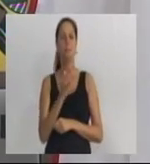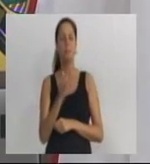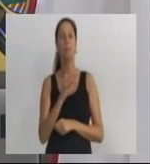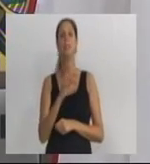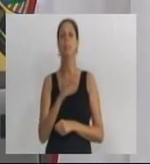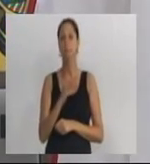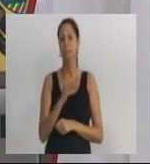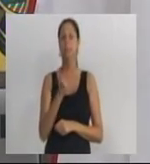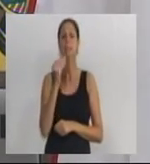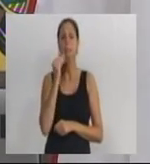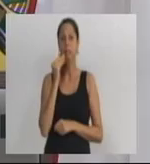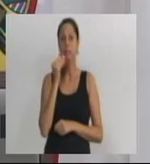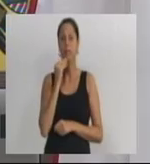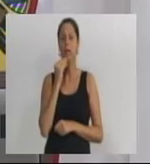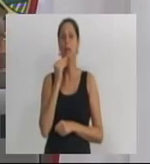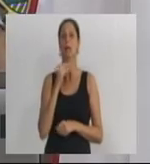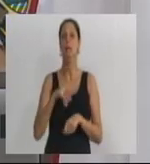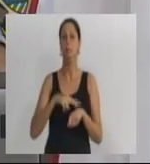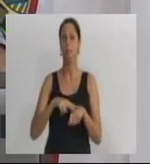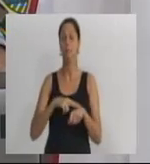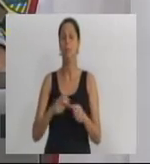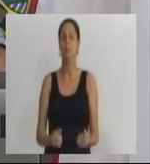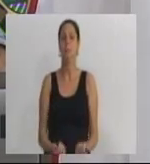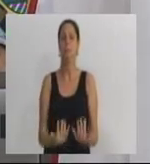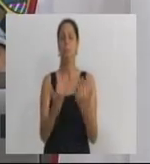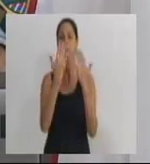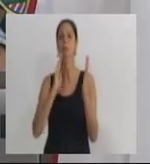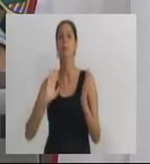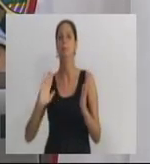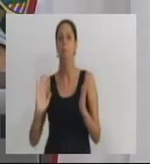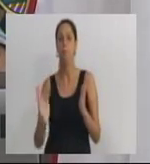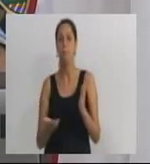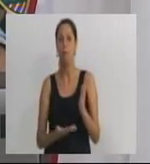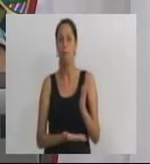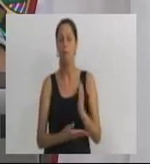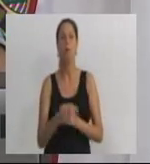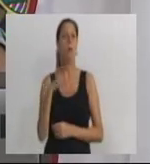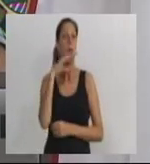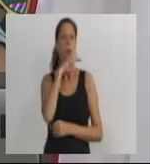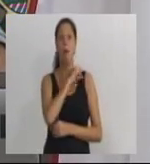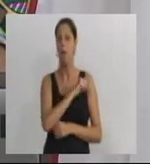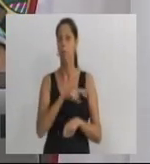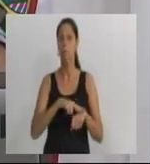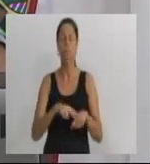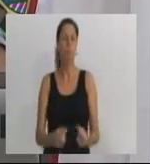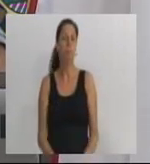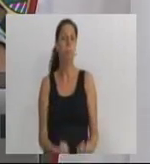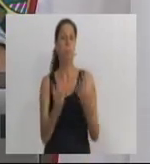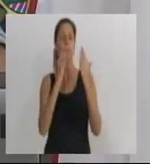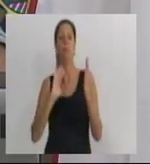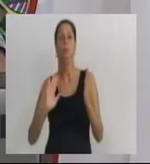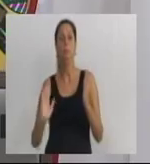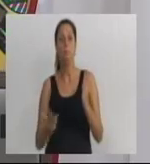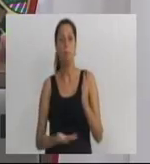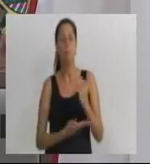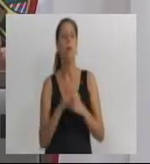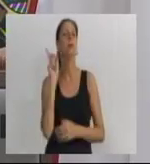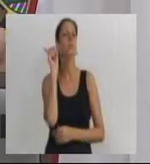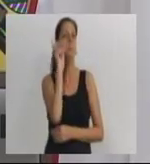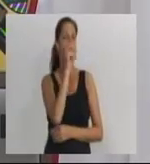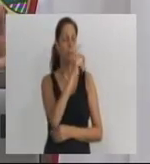mato, infelizmente, não tem condições de atender a demanda, né? O mato cresce numa velocidade assustadora e é impossível para qualquer município, para